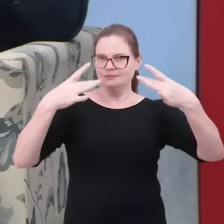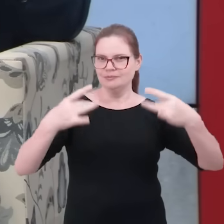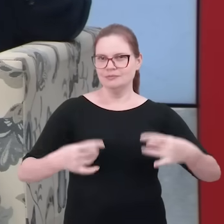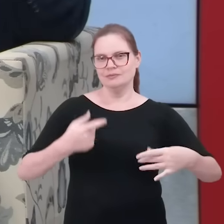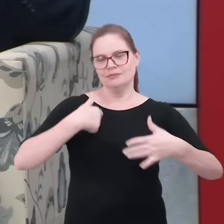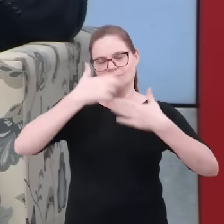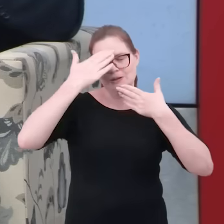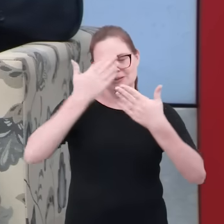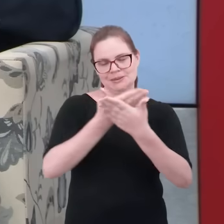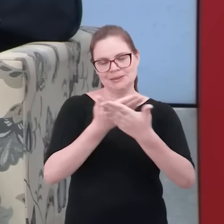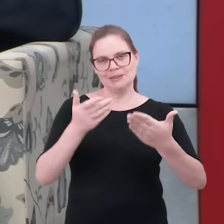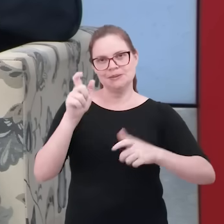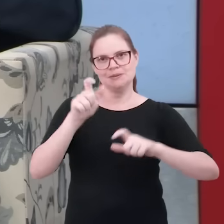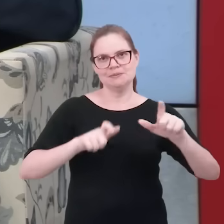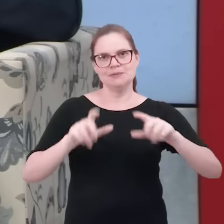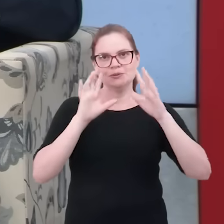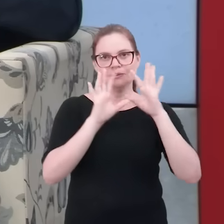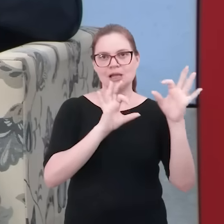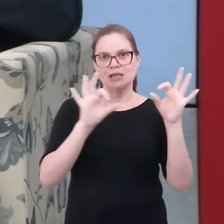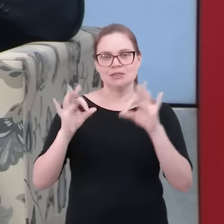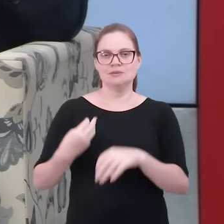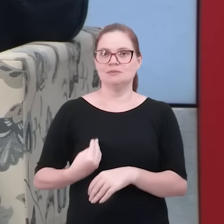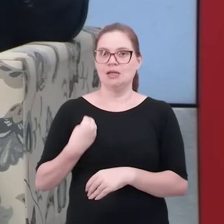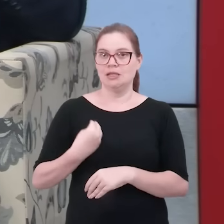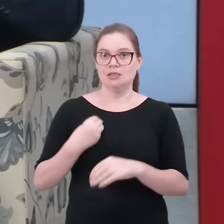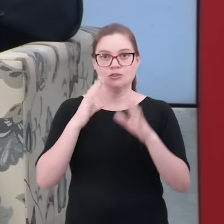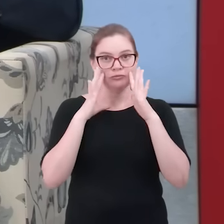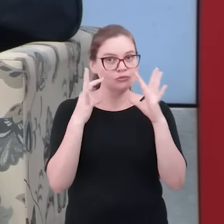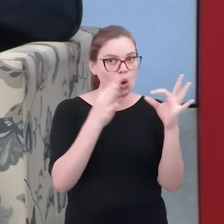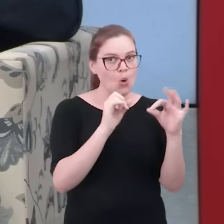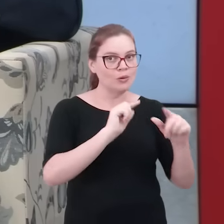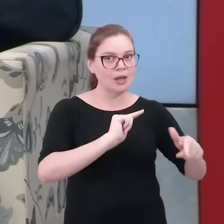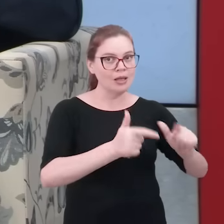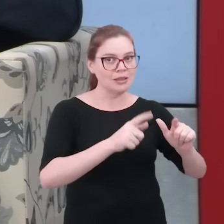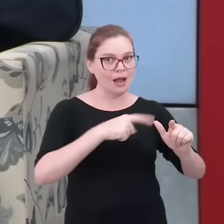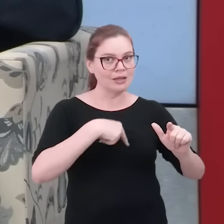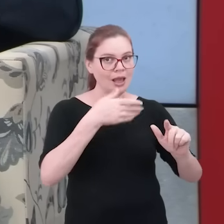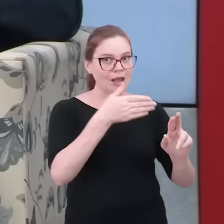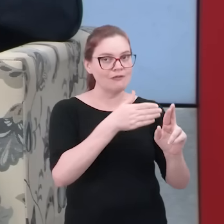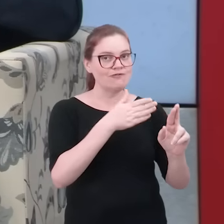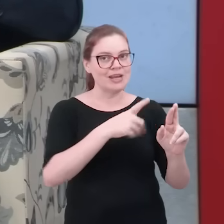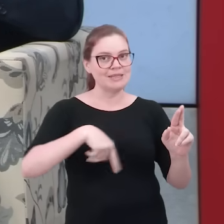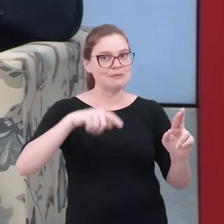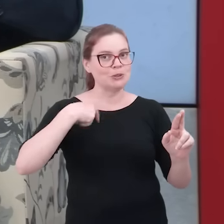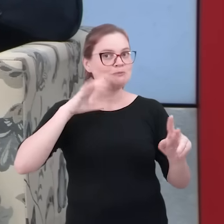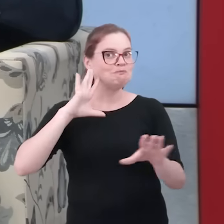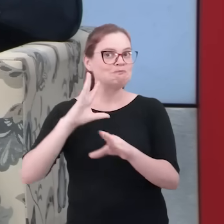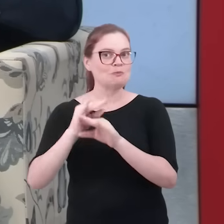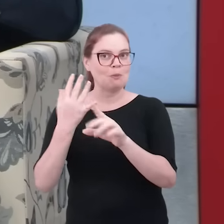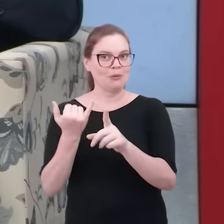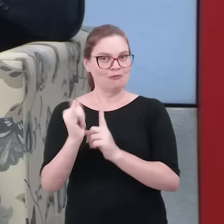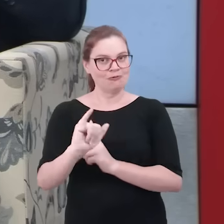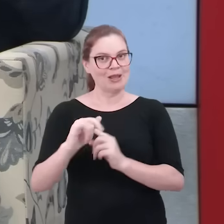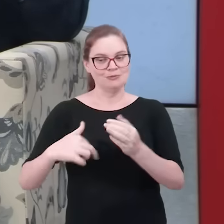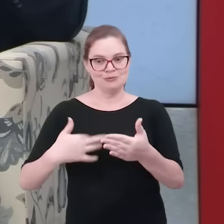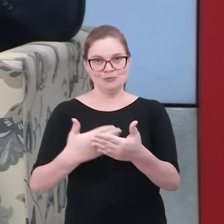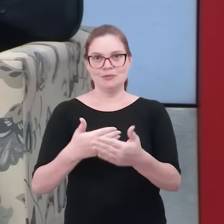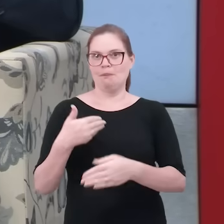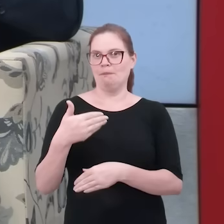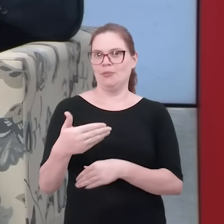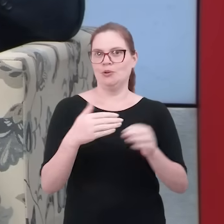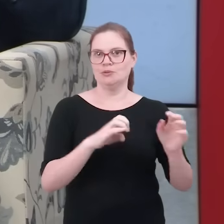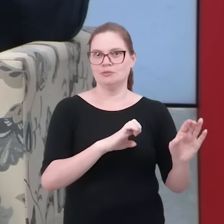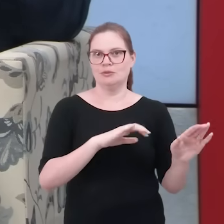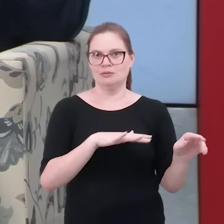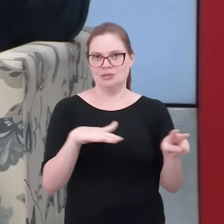irmãos nesta edição e de olho em Israel, que é o nosso relógio do tempo profético. Na edição